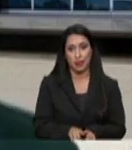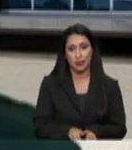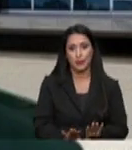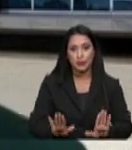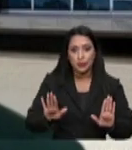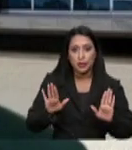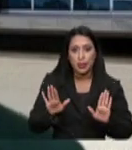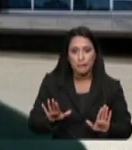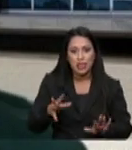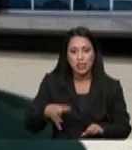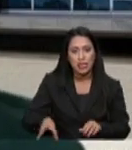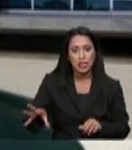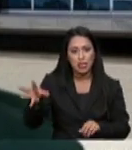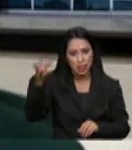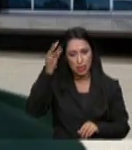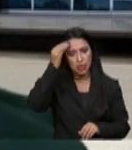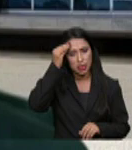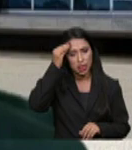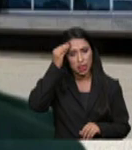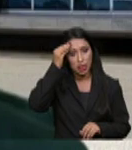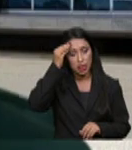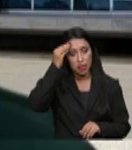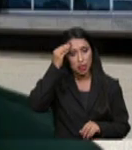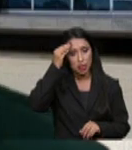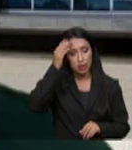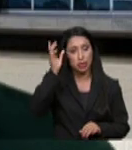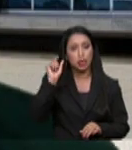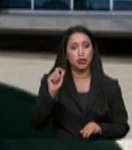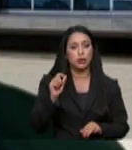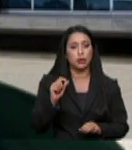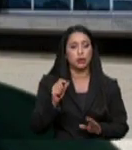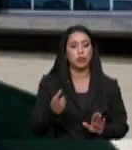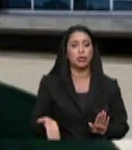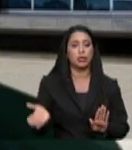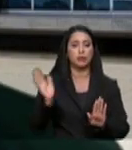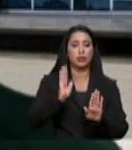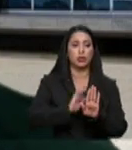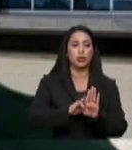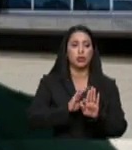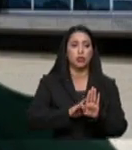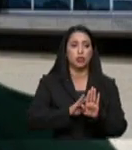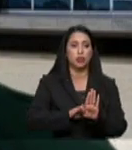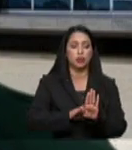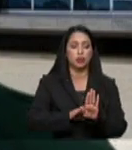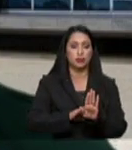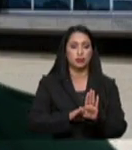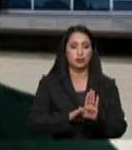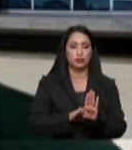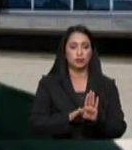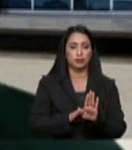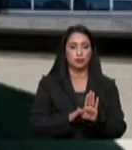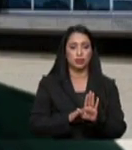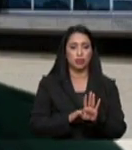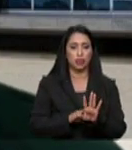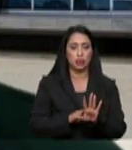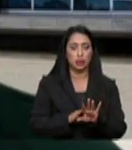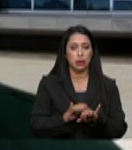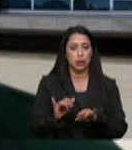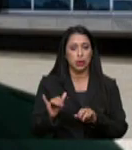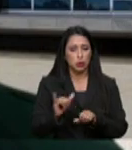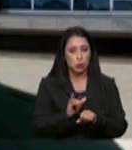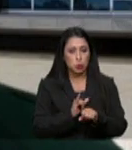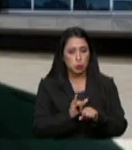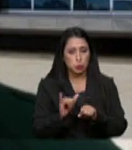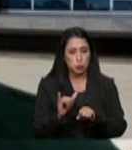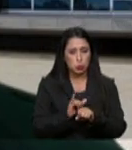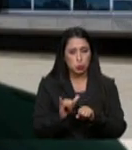e compreendendo a dimensão do que estava por trás e dessa engenharia de